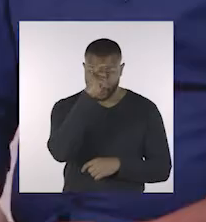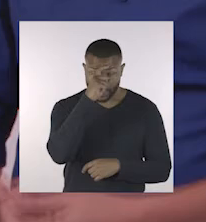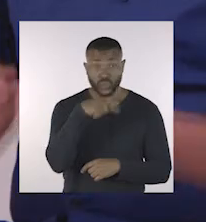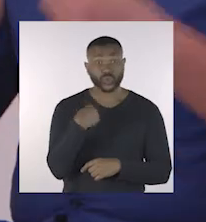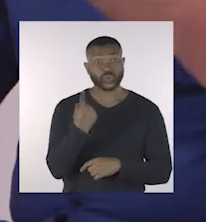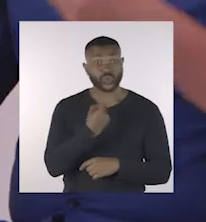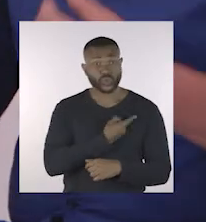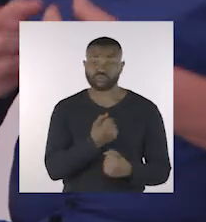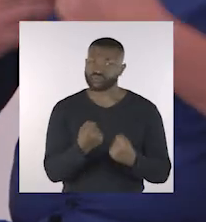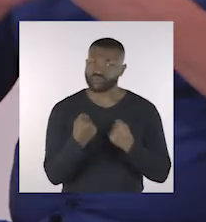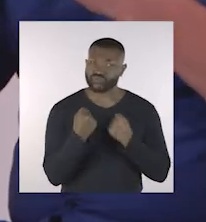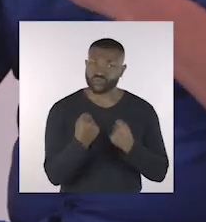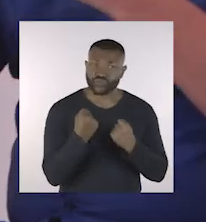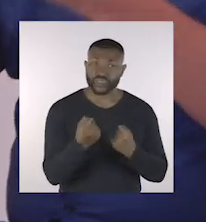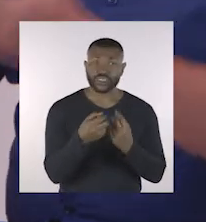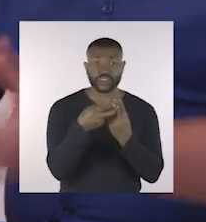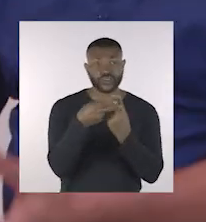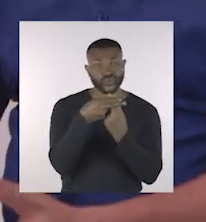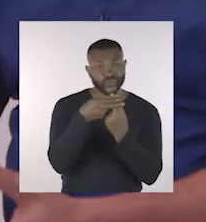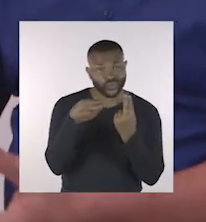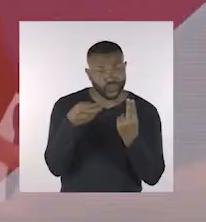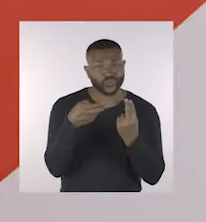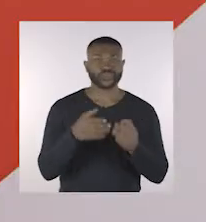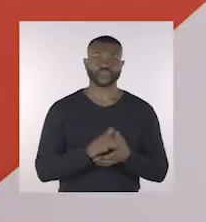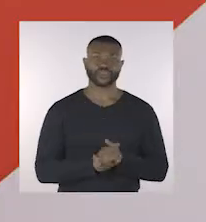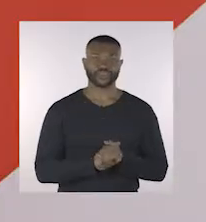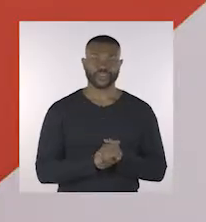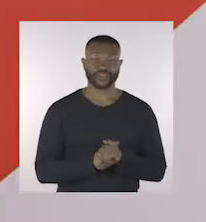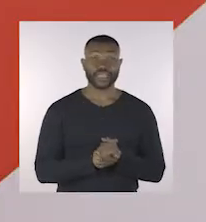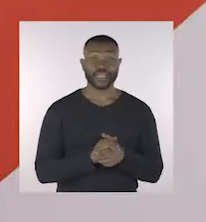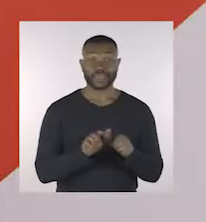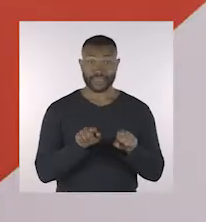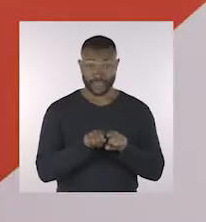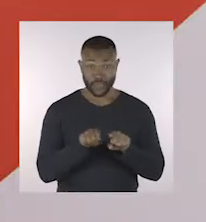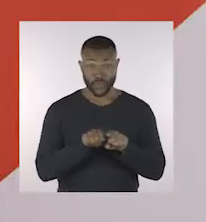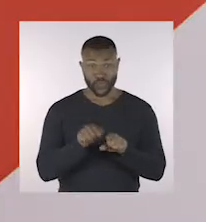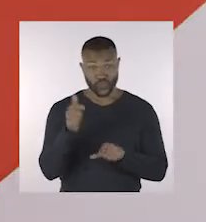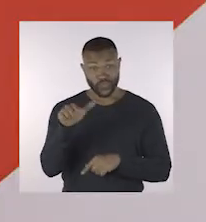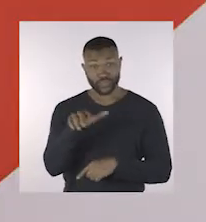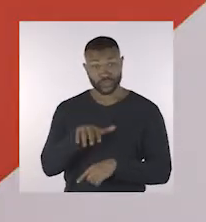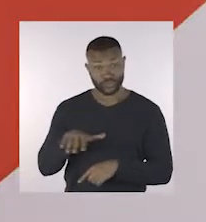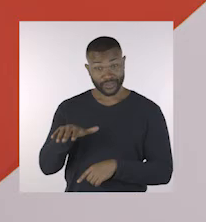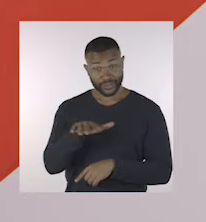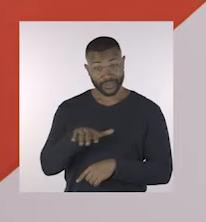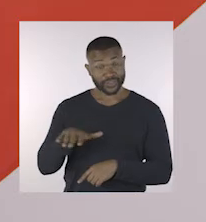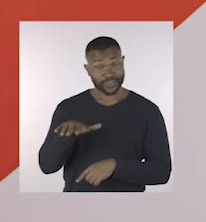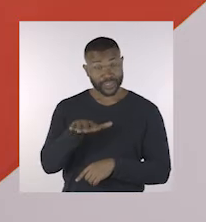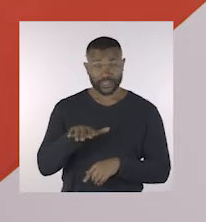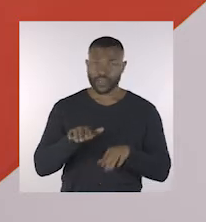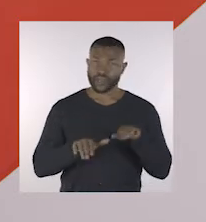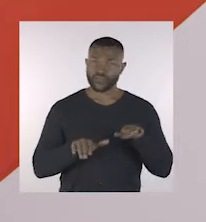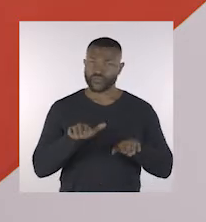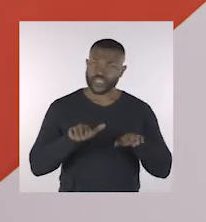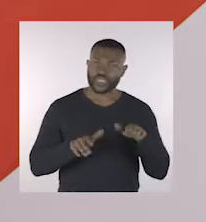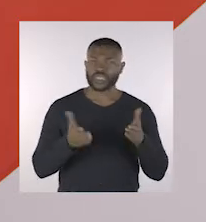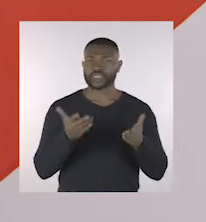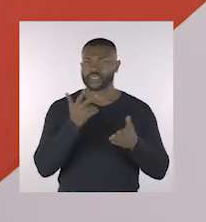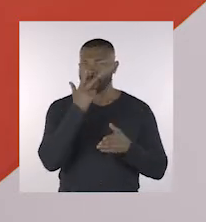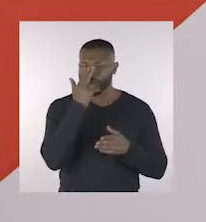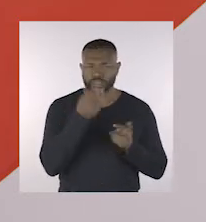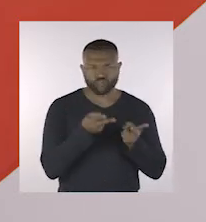em enfermeiras que significa que nós vamos fortalecer o SUS e tem uma outra área que que